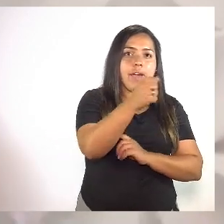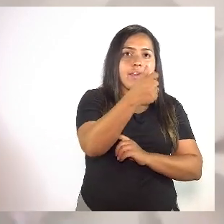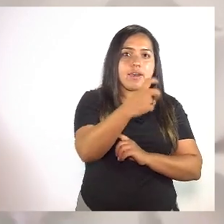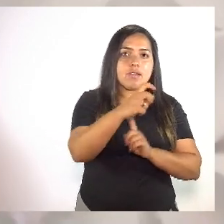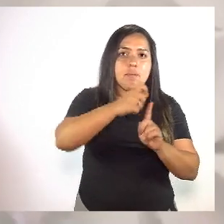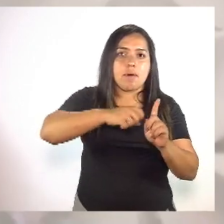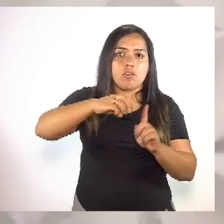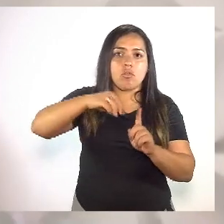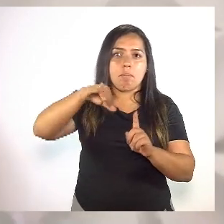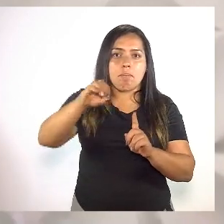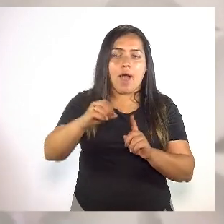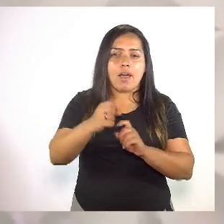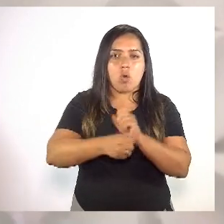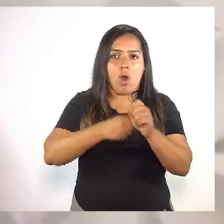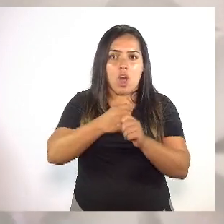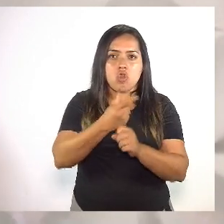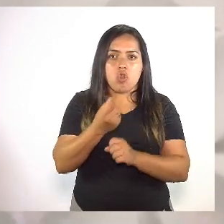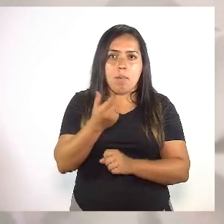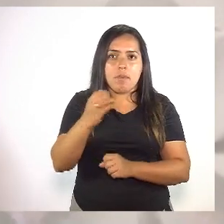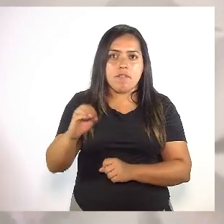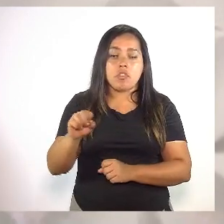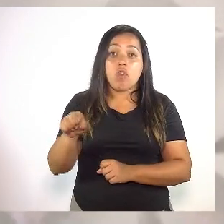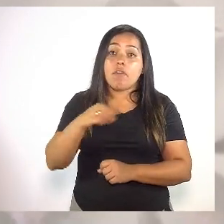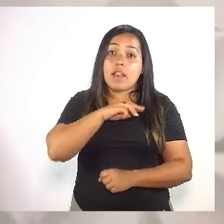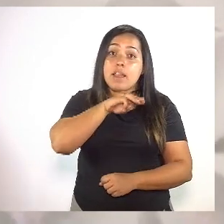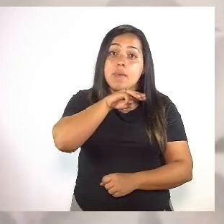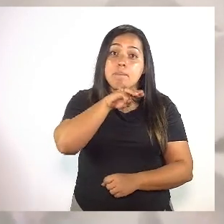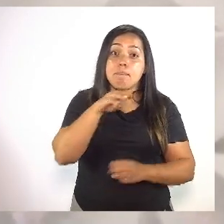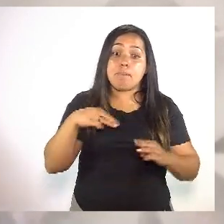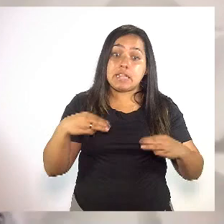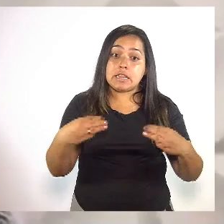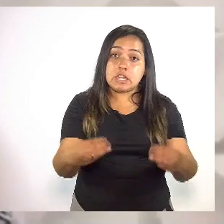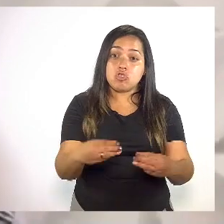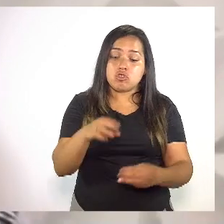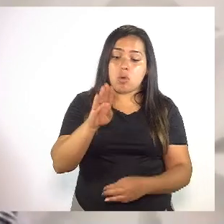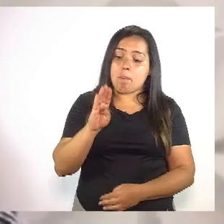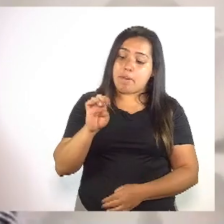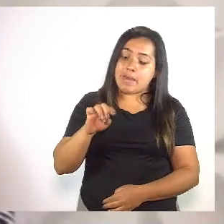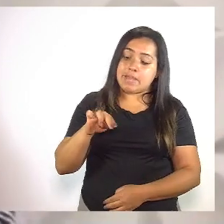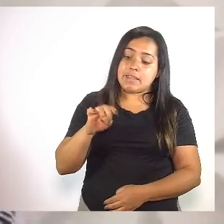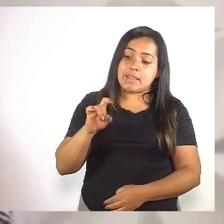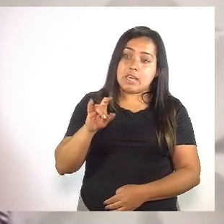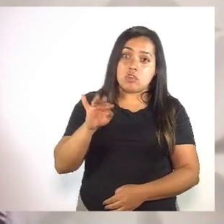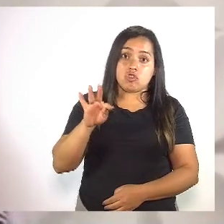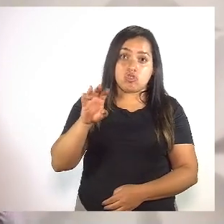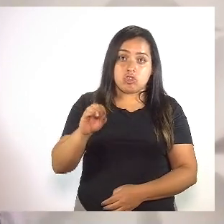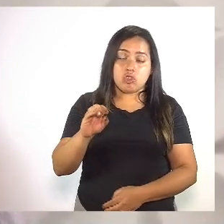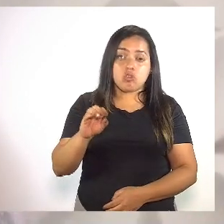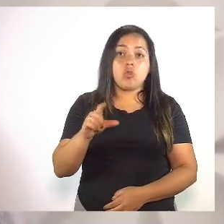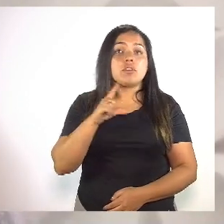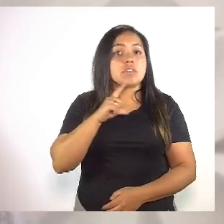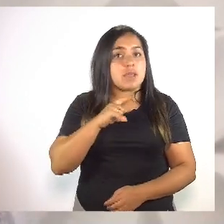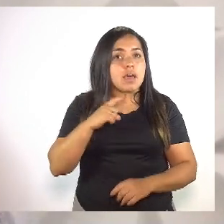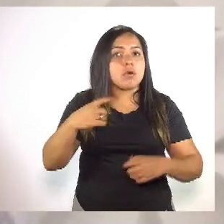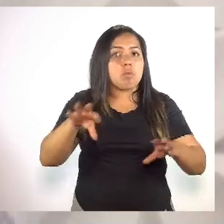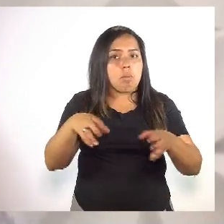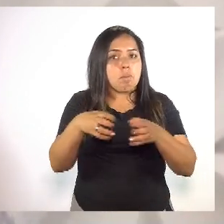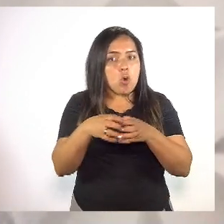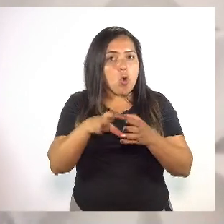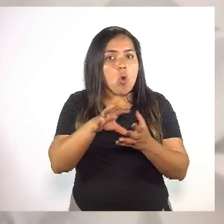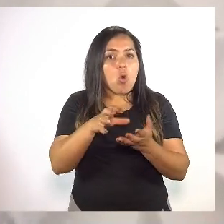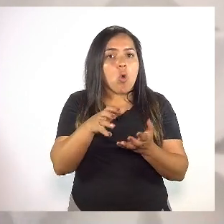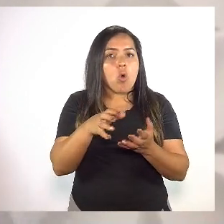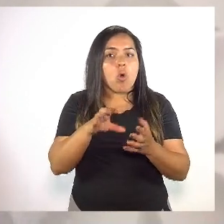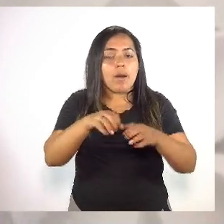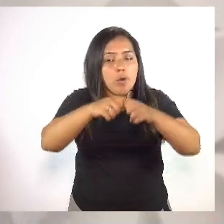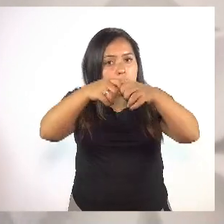do ministro Benedito Gonçalves, que colocou que a existência de um núcleo no Poder Executivo, de uma